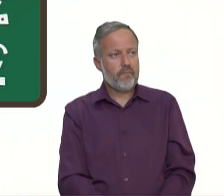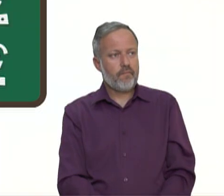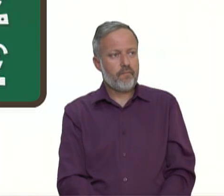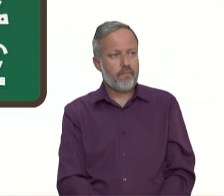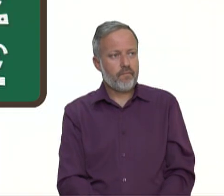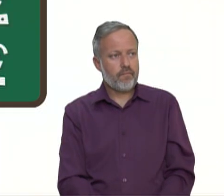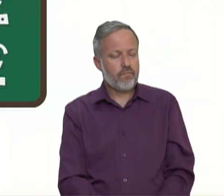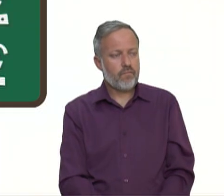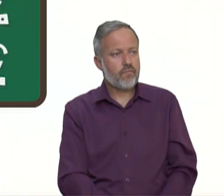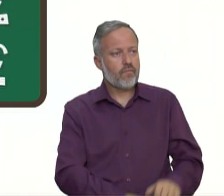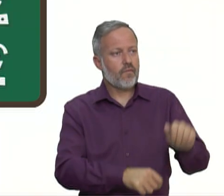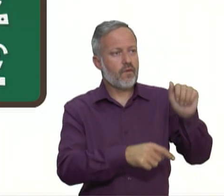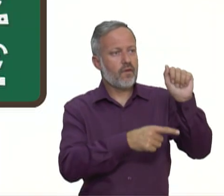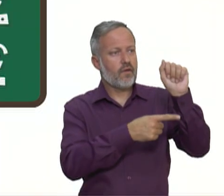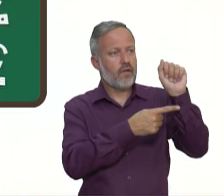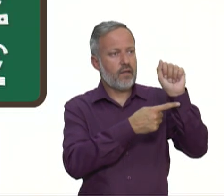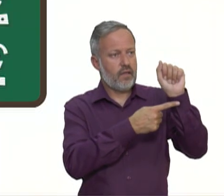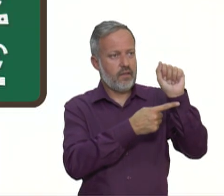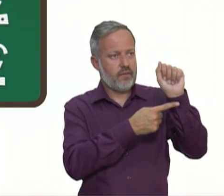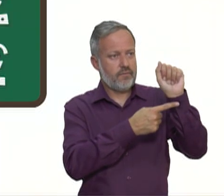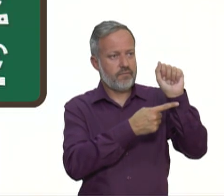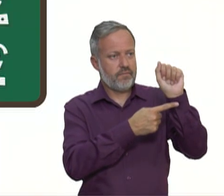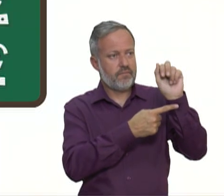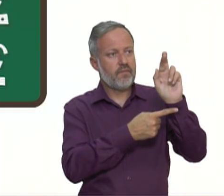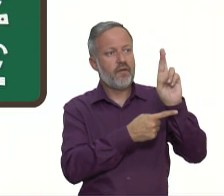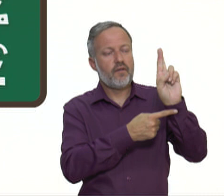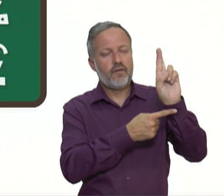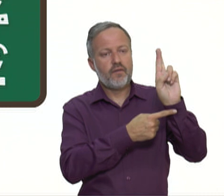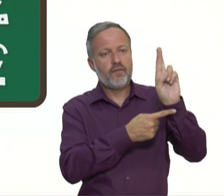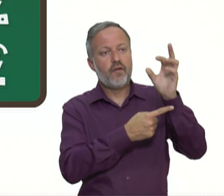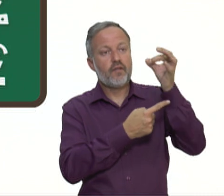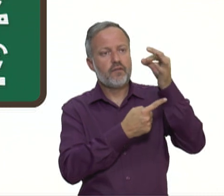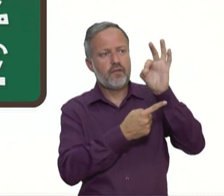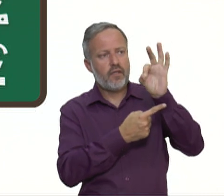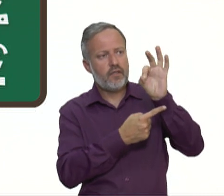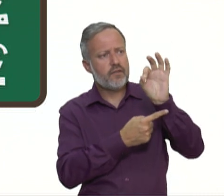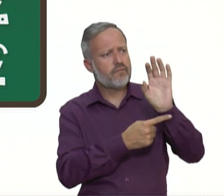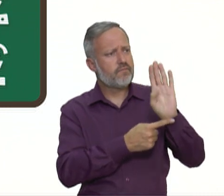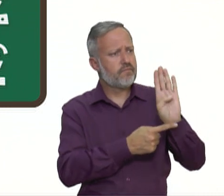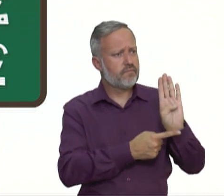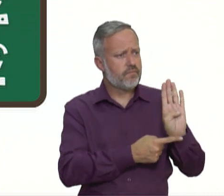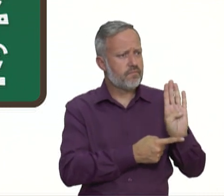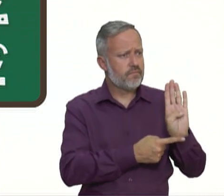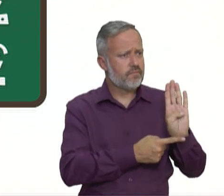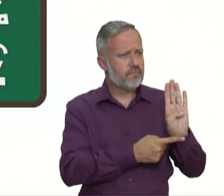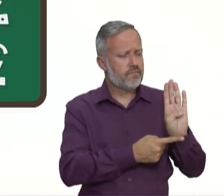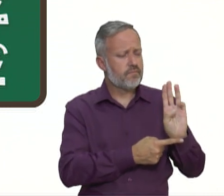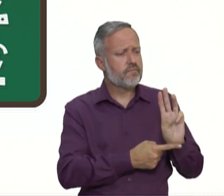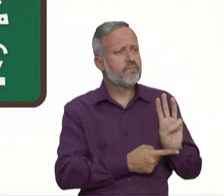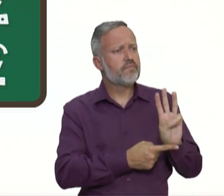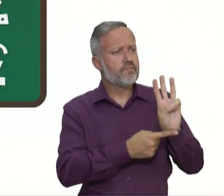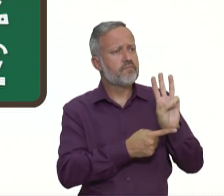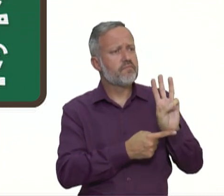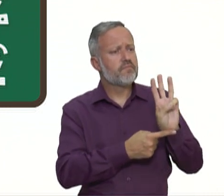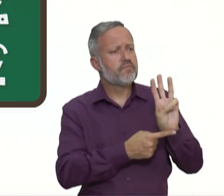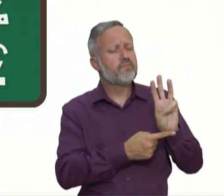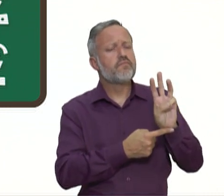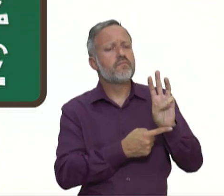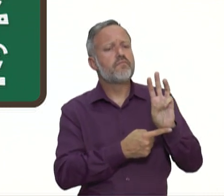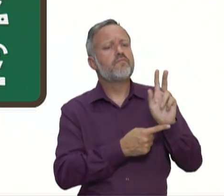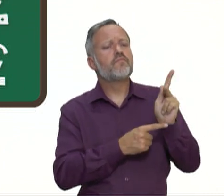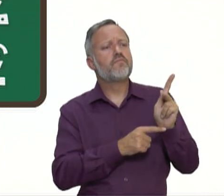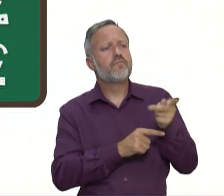He has saved the pictures before the pen drive crashed. Letter A,